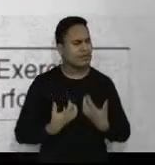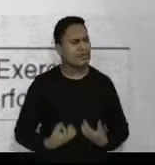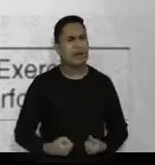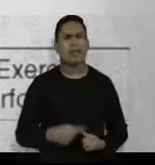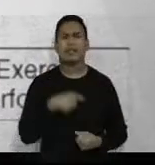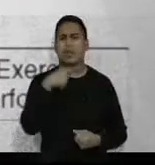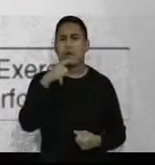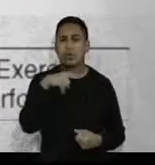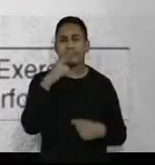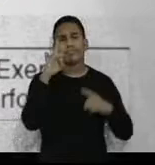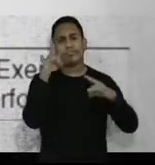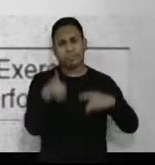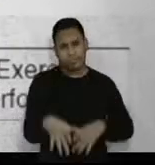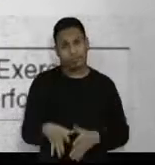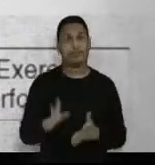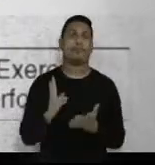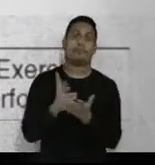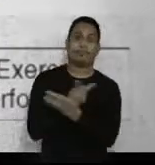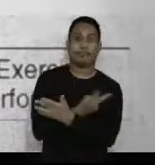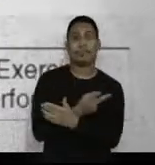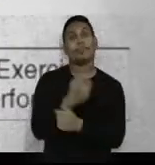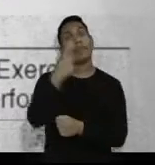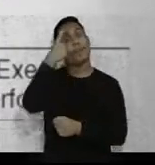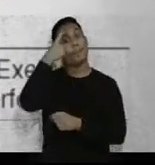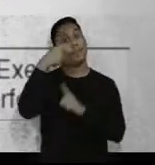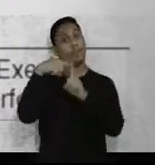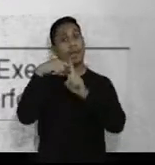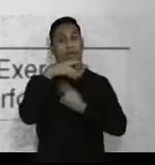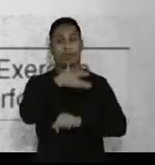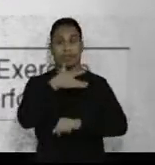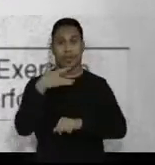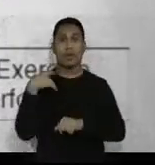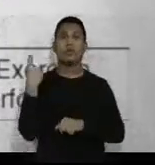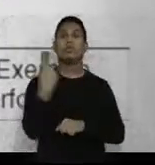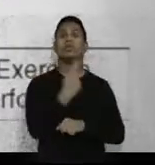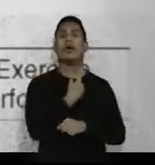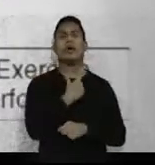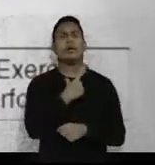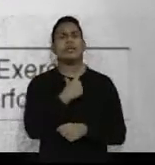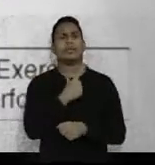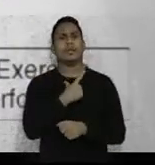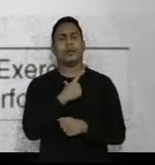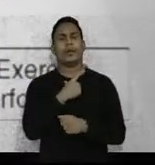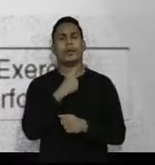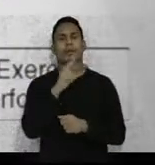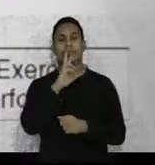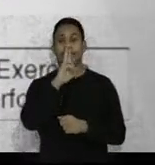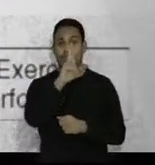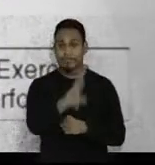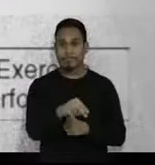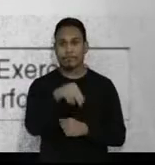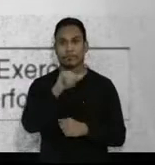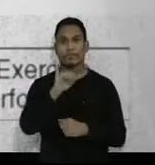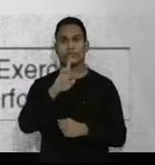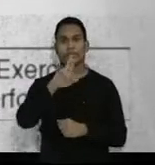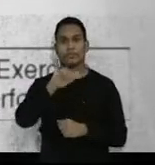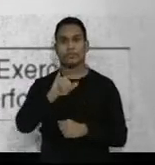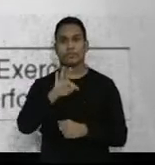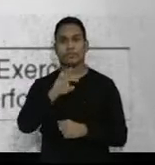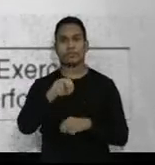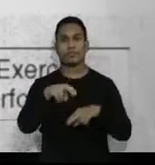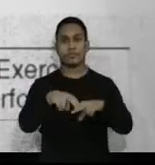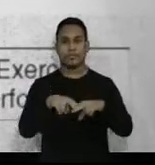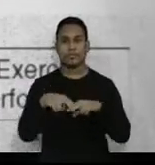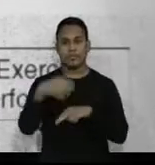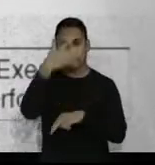nos benefícios para a saúde, a gente também tem, né, os efeitos do nitrato. E aí, talvez as pessoas que estão me assistindo e que